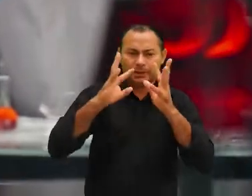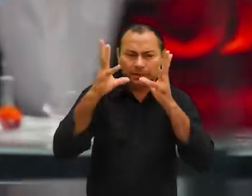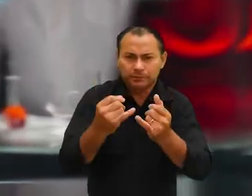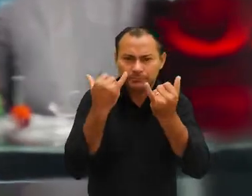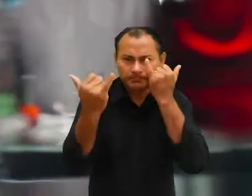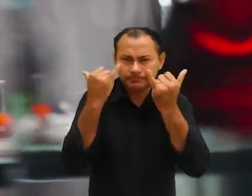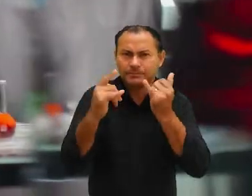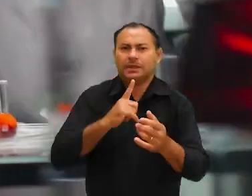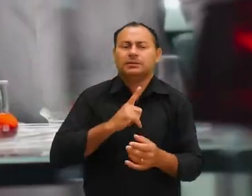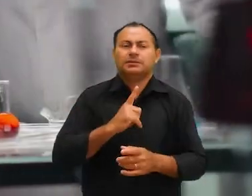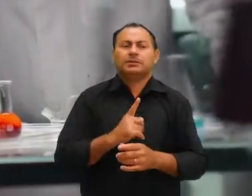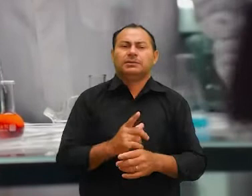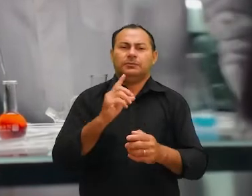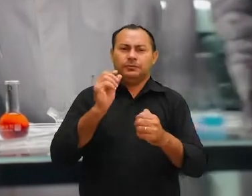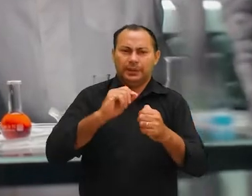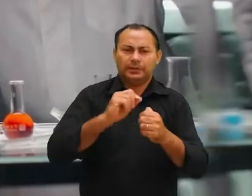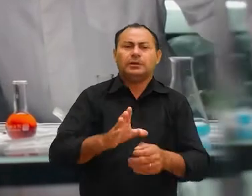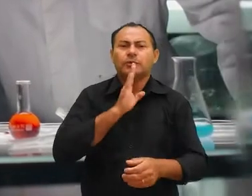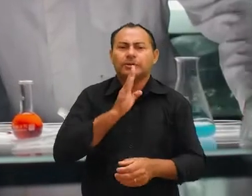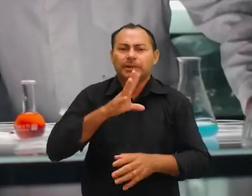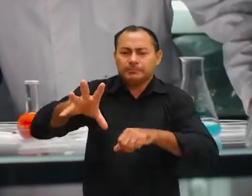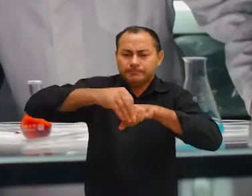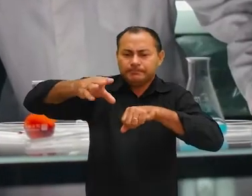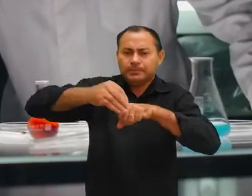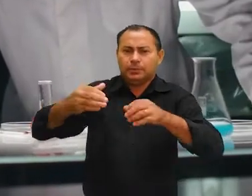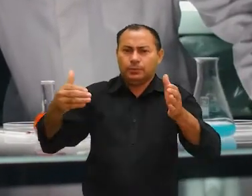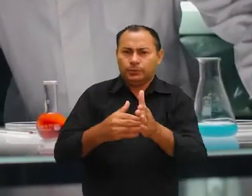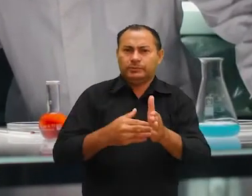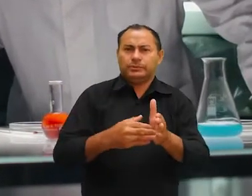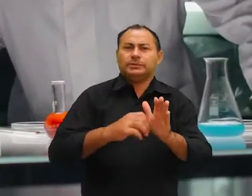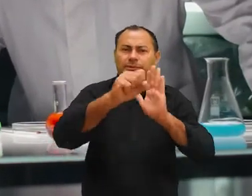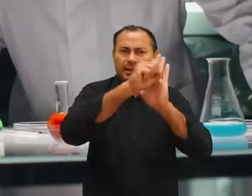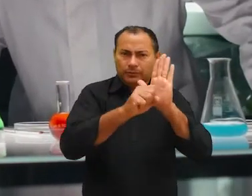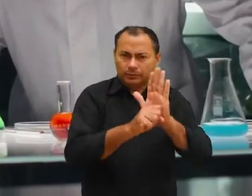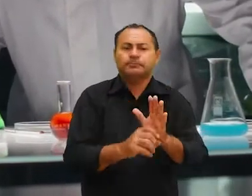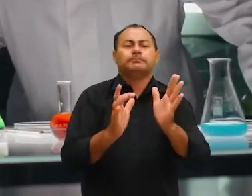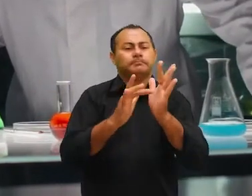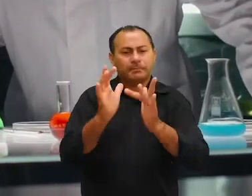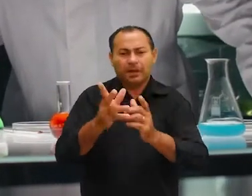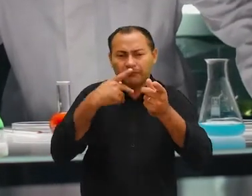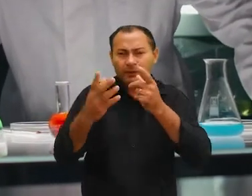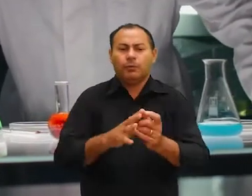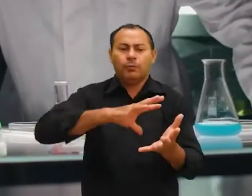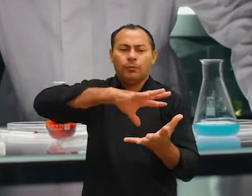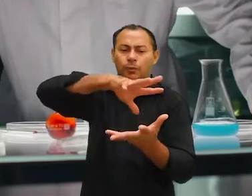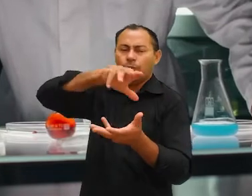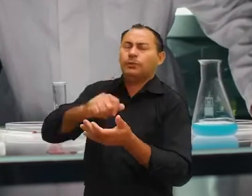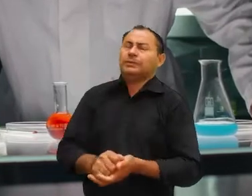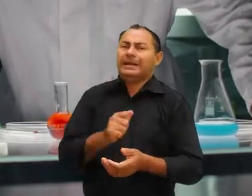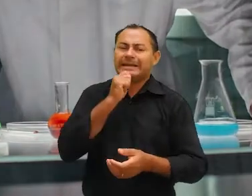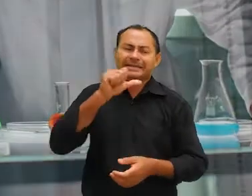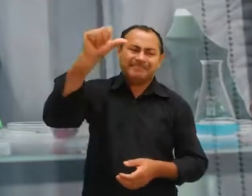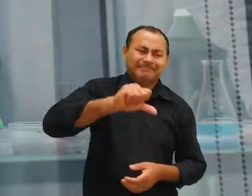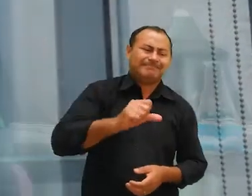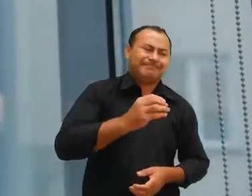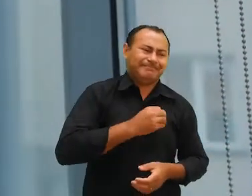mesmo Olá tudo informação que tenha sido descoberta e todo o conhecimento adquirido no último século ainda assim Jesus o mundo está